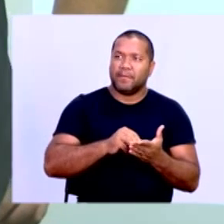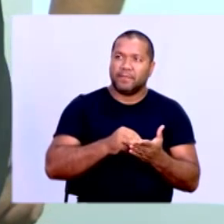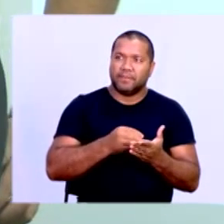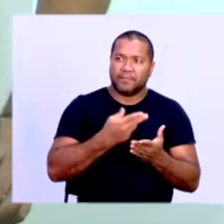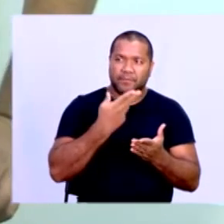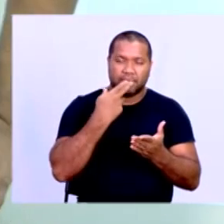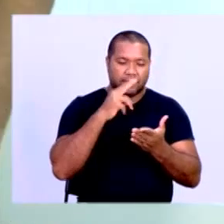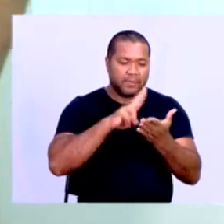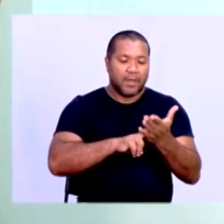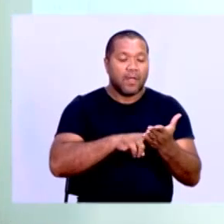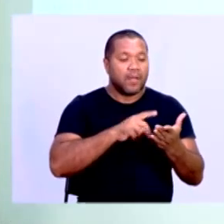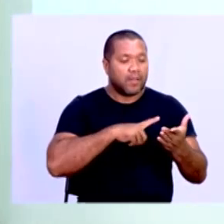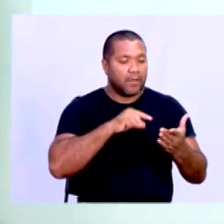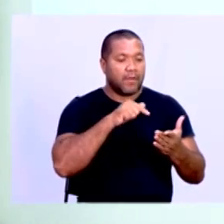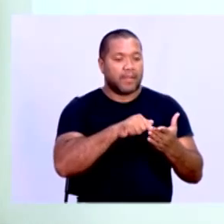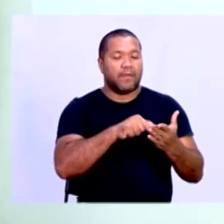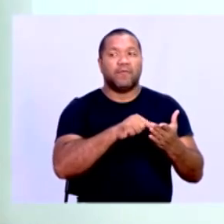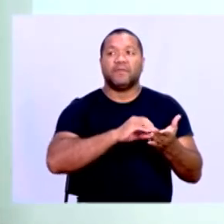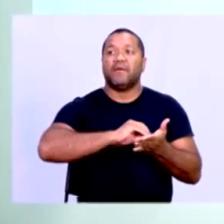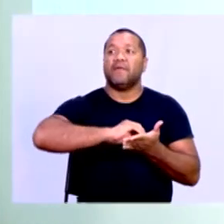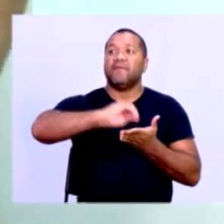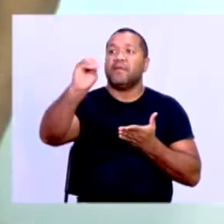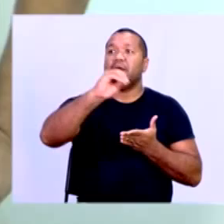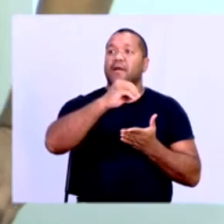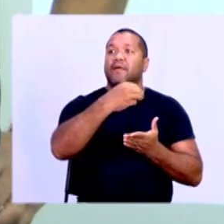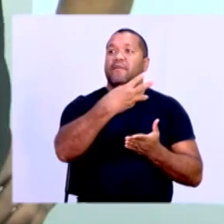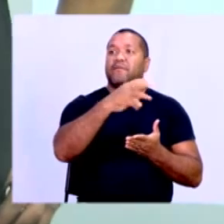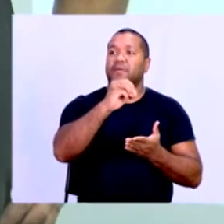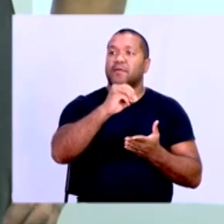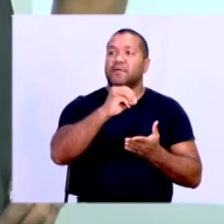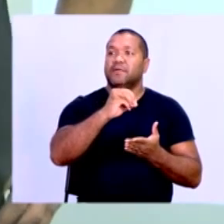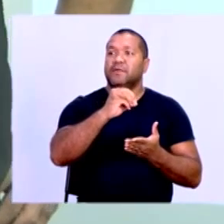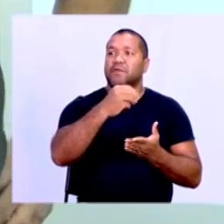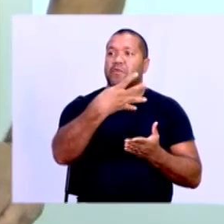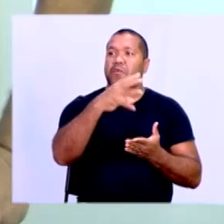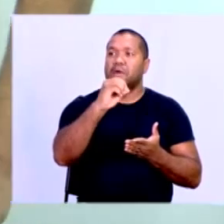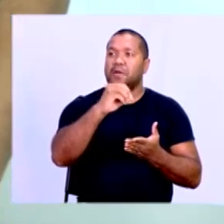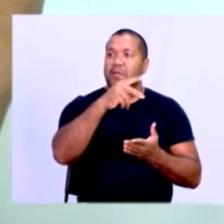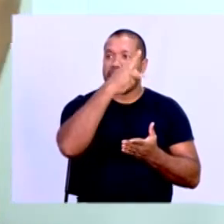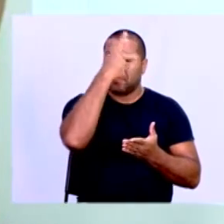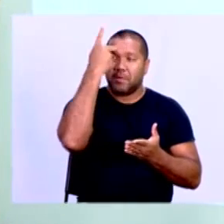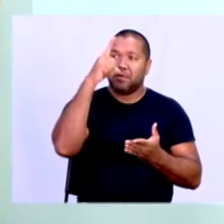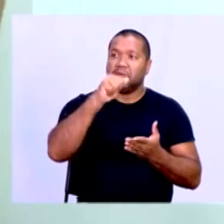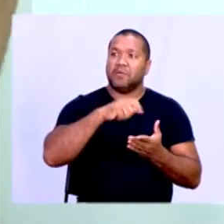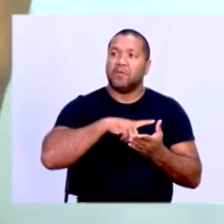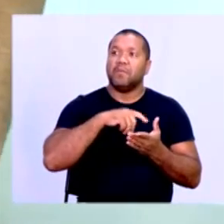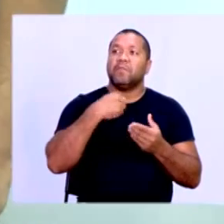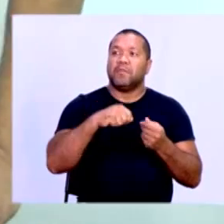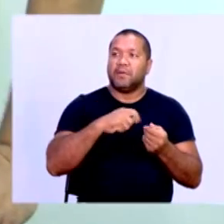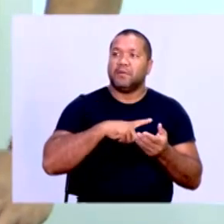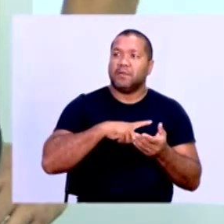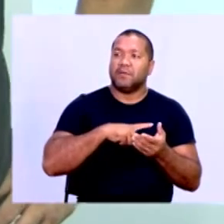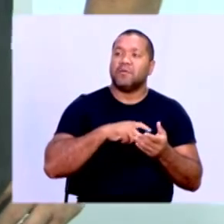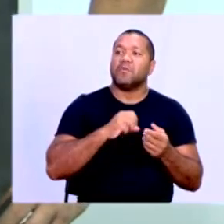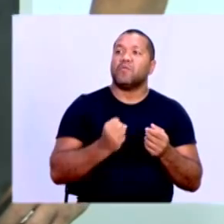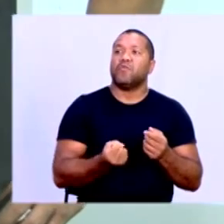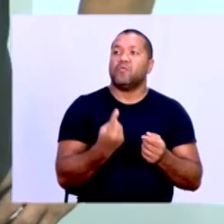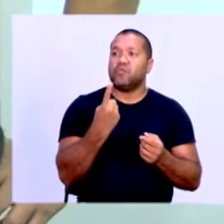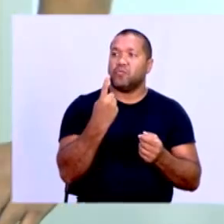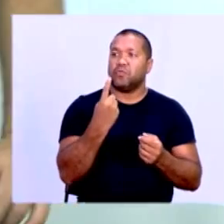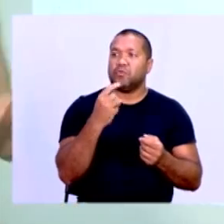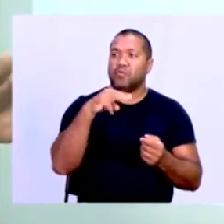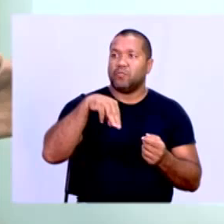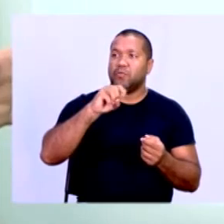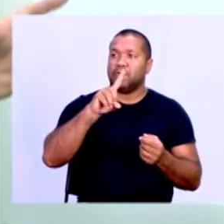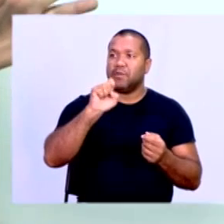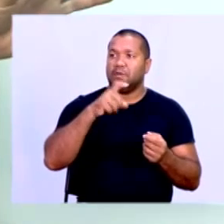vai conseguir colocar para 20, 30, 40, sei lá quantas mil pessoas você quiser com o mesmo modelo.